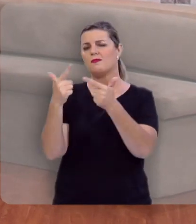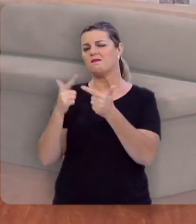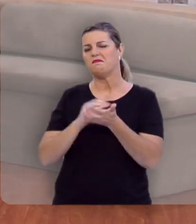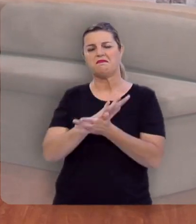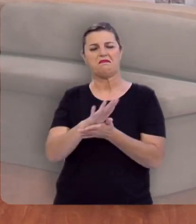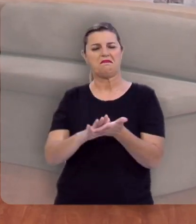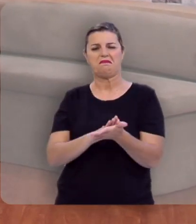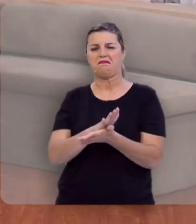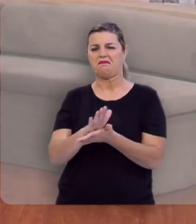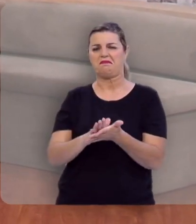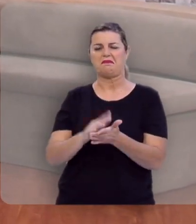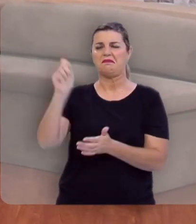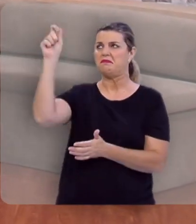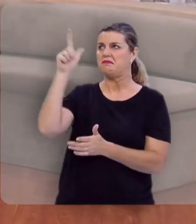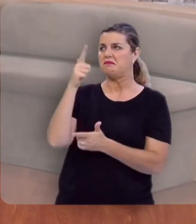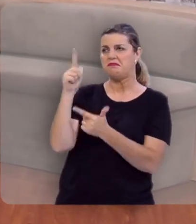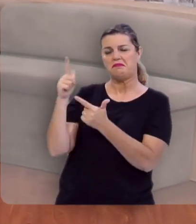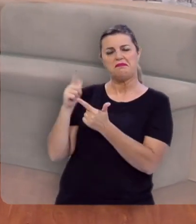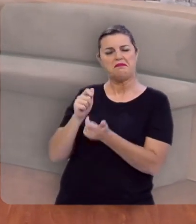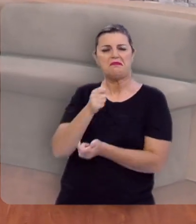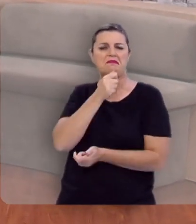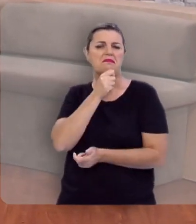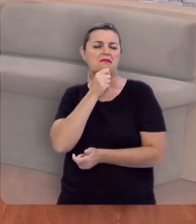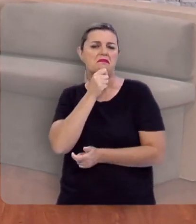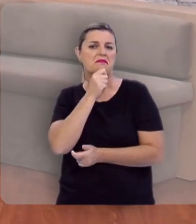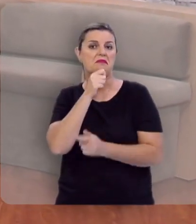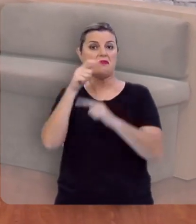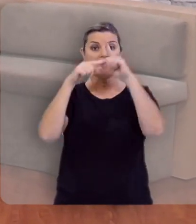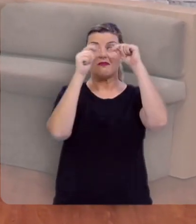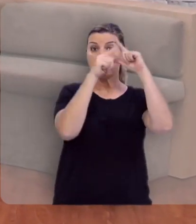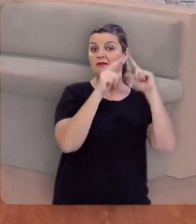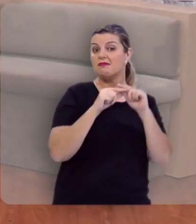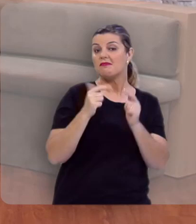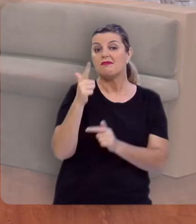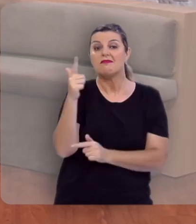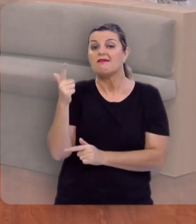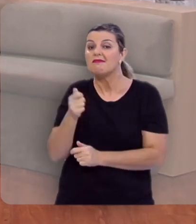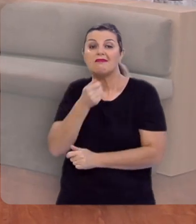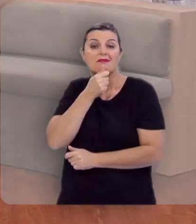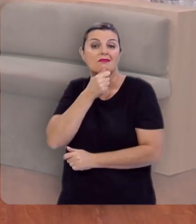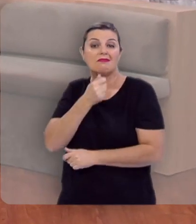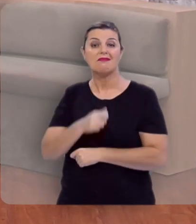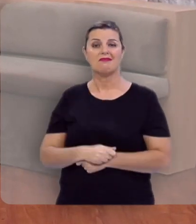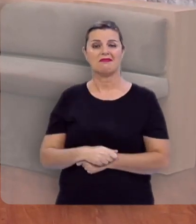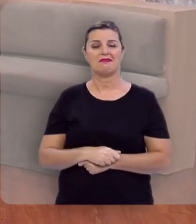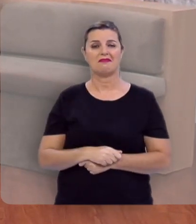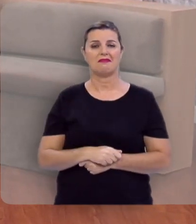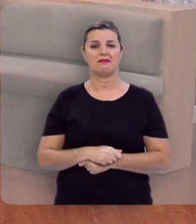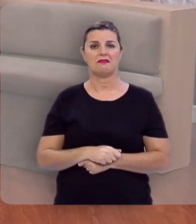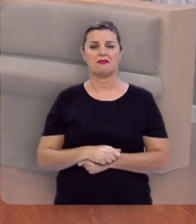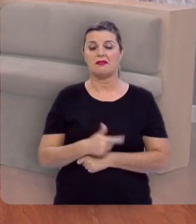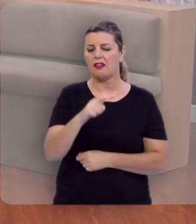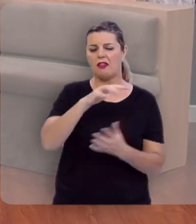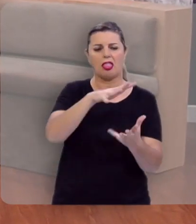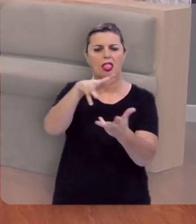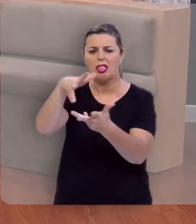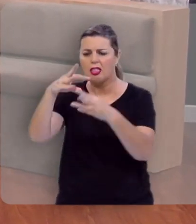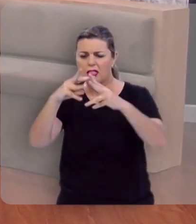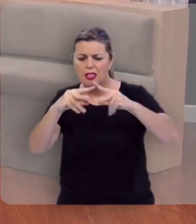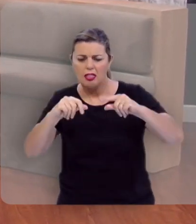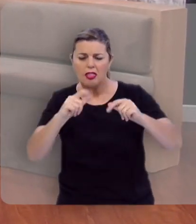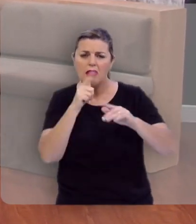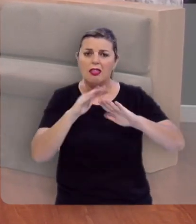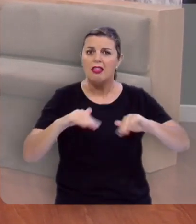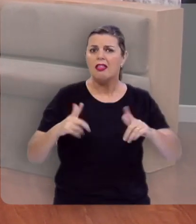existia ainda. O sol não brilhava ainda. As estrelas não cintilavam ainda. Não havia terra